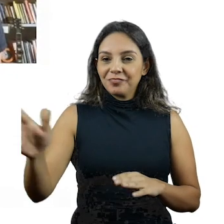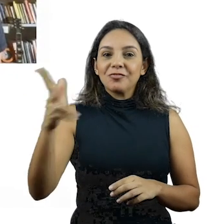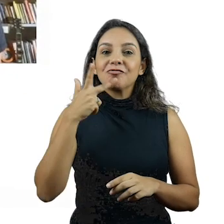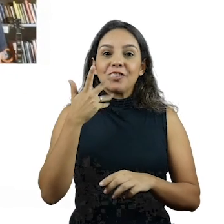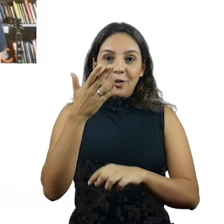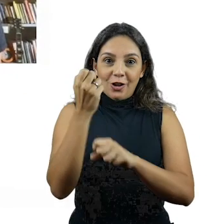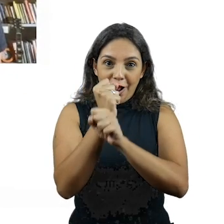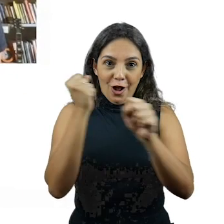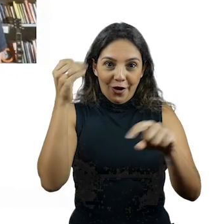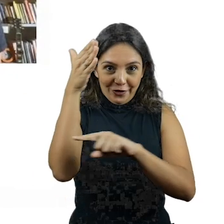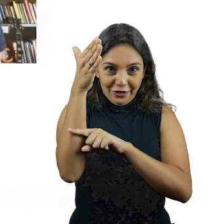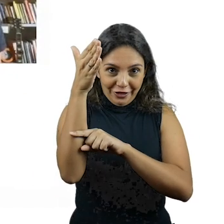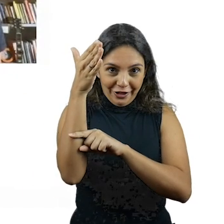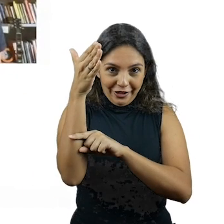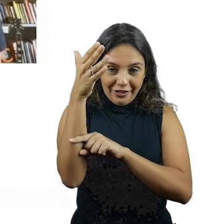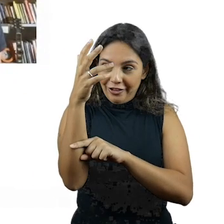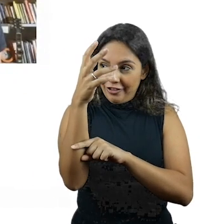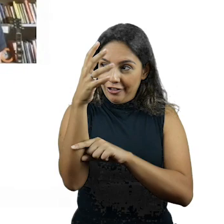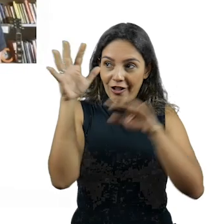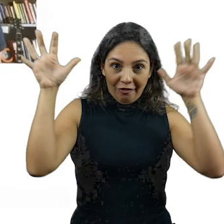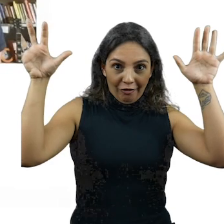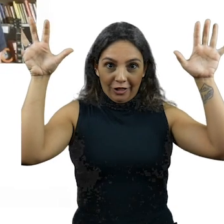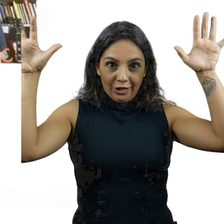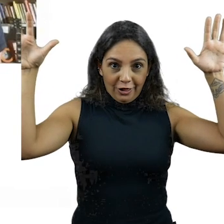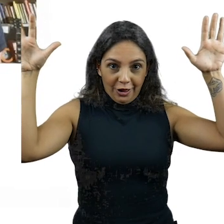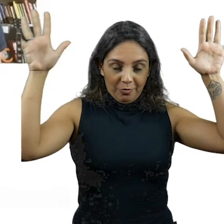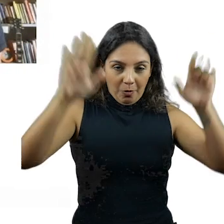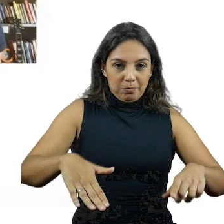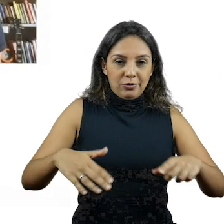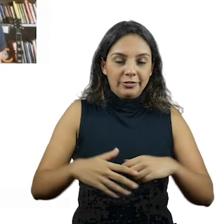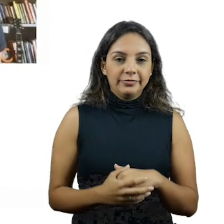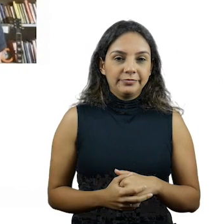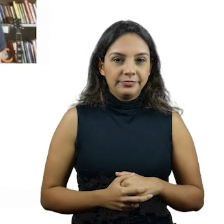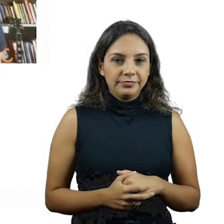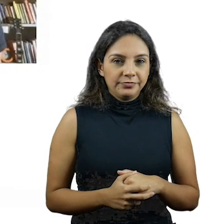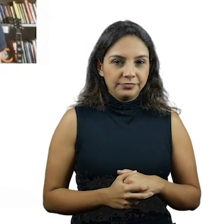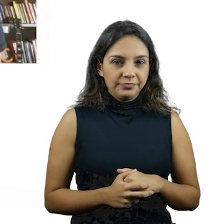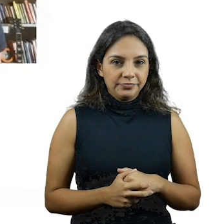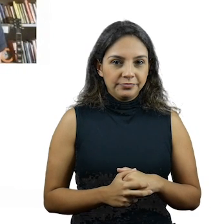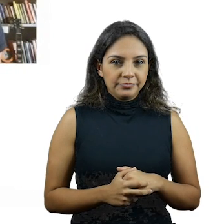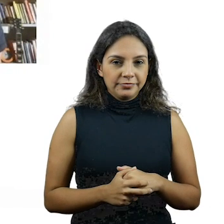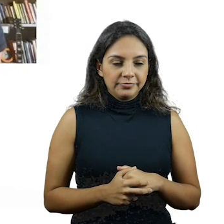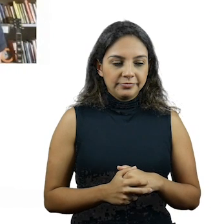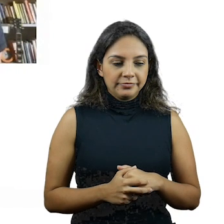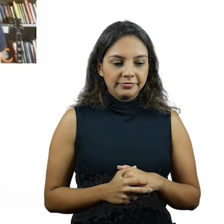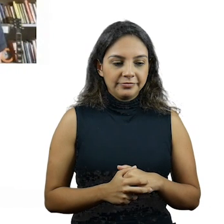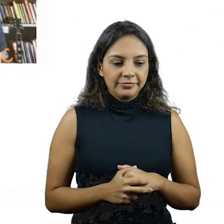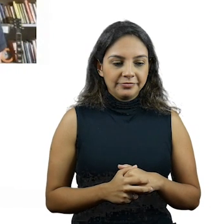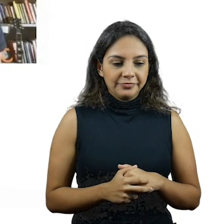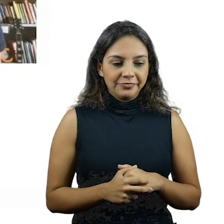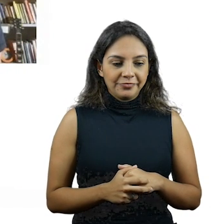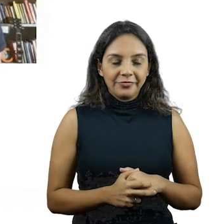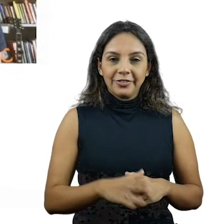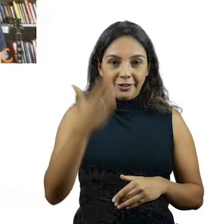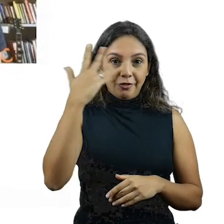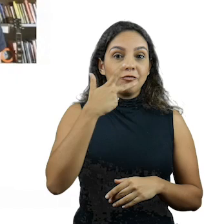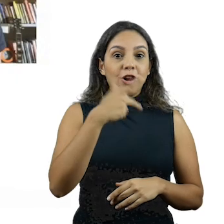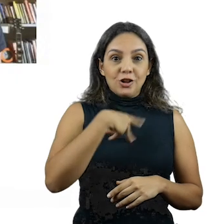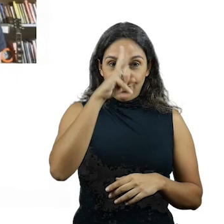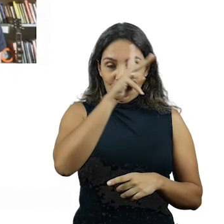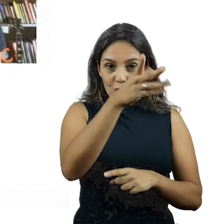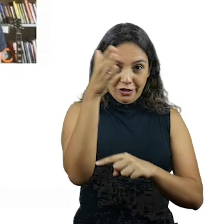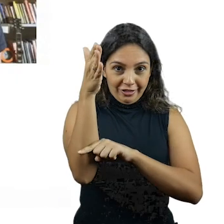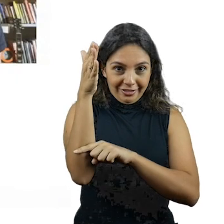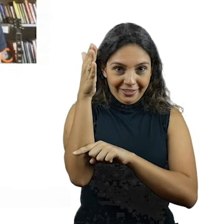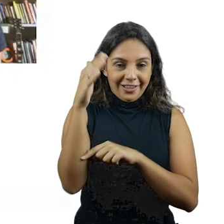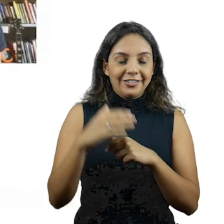Grande Hotel, né? E aí os fantasmas aparecem. Não vou nem contar das aventuras que eu tive nesse hotel